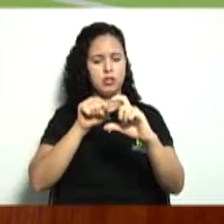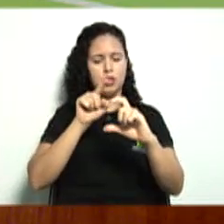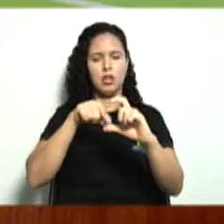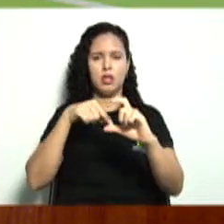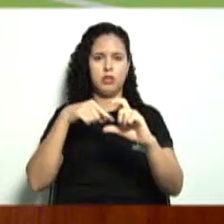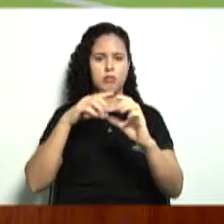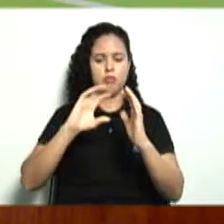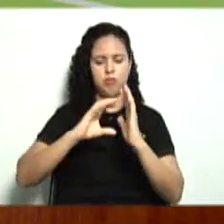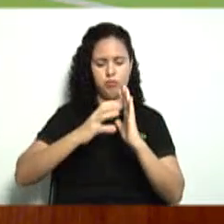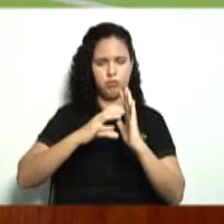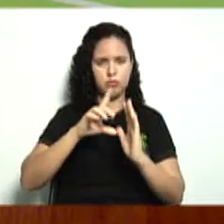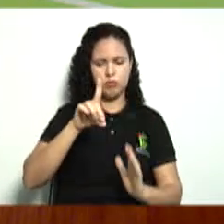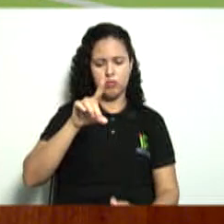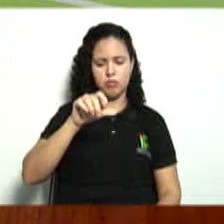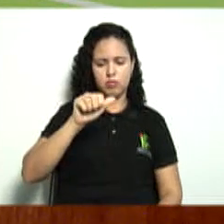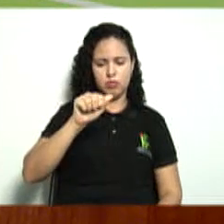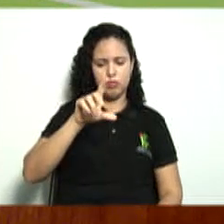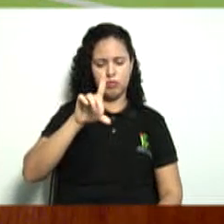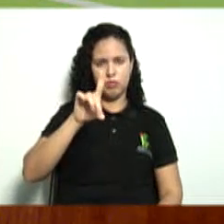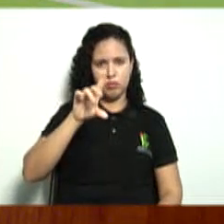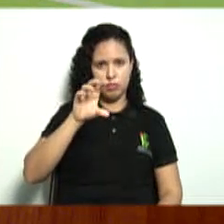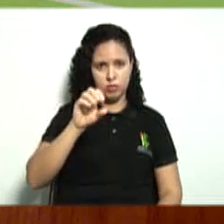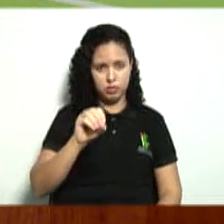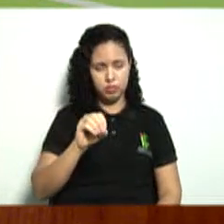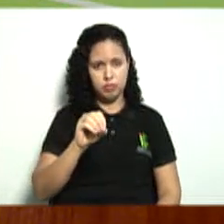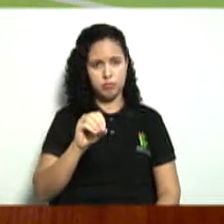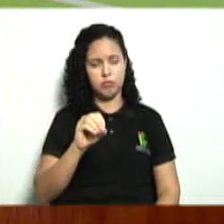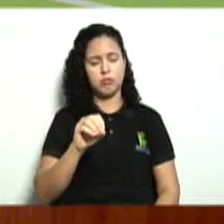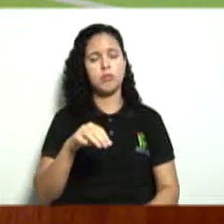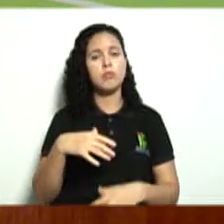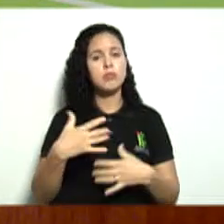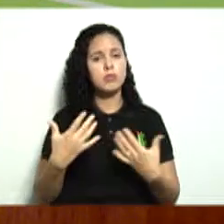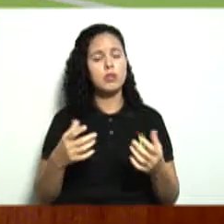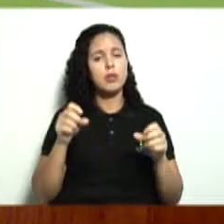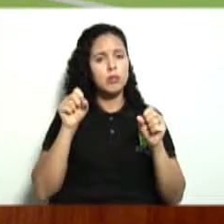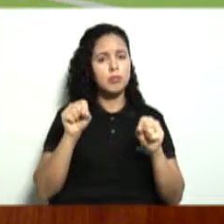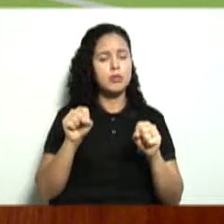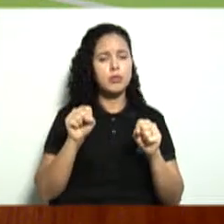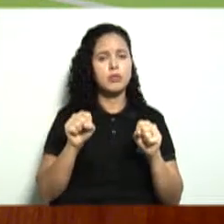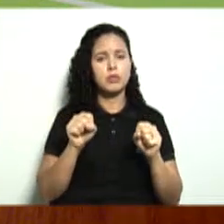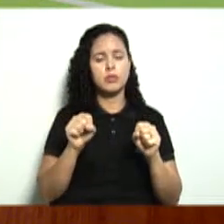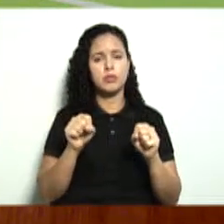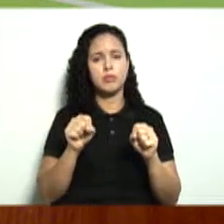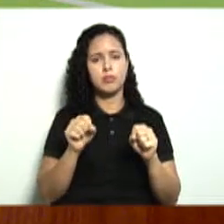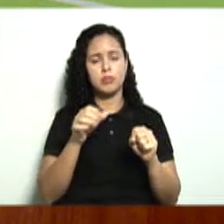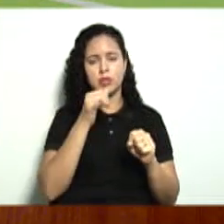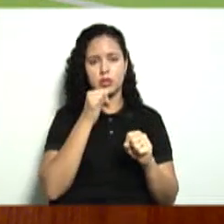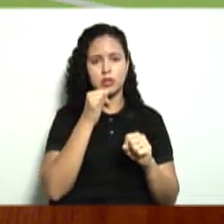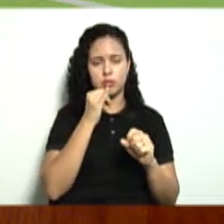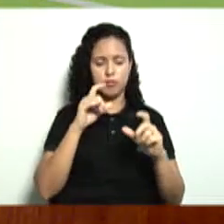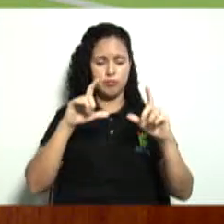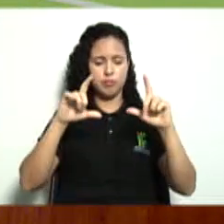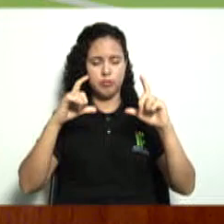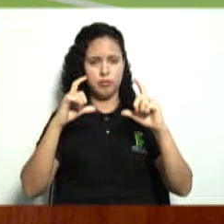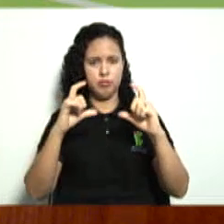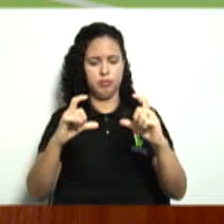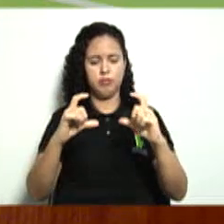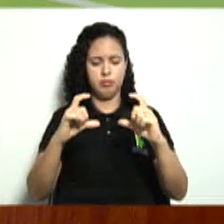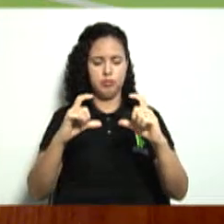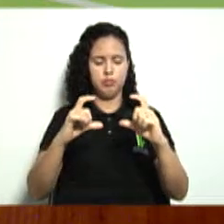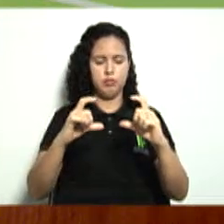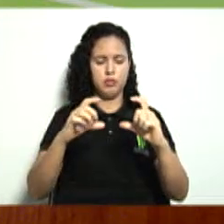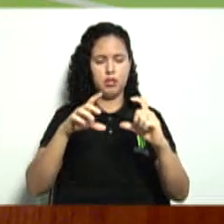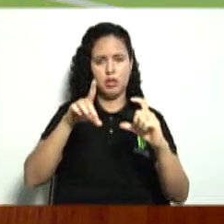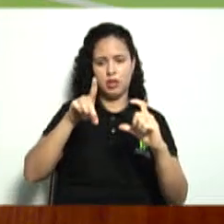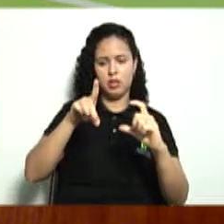dado, beleza? O que isso quer dizer? Onde é que eu quero chegar? Você pode, se eu tiver na célula D, por exemplo, D3, tiver o